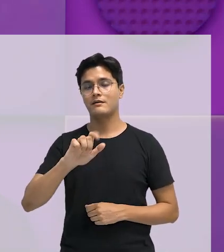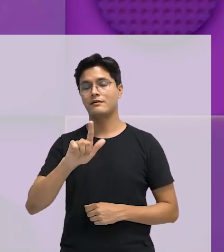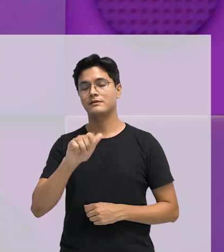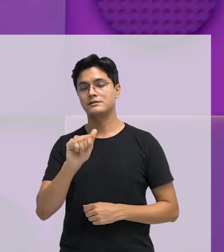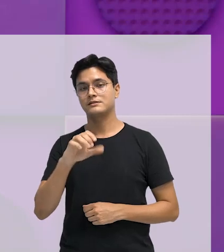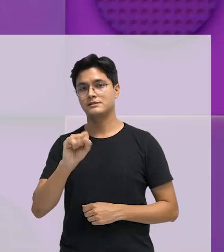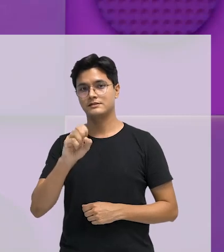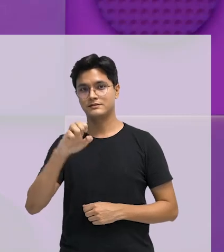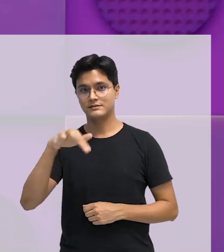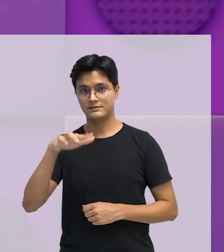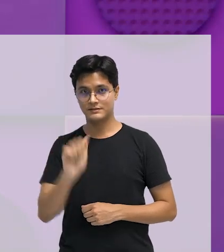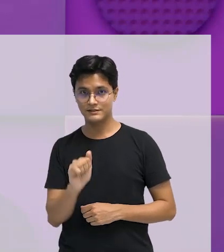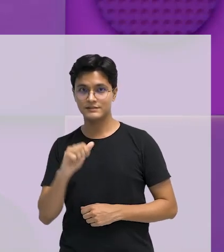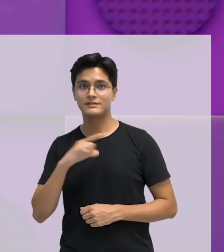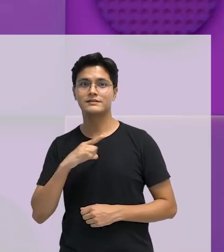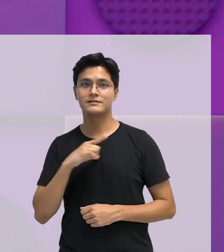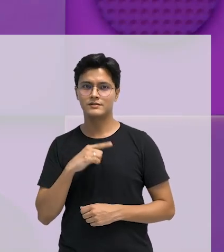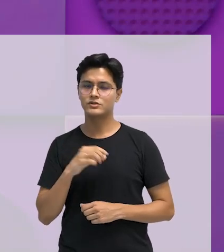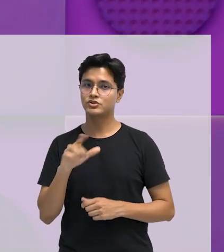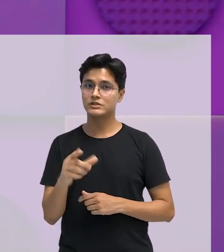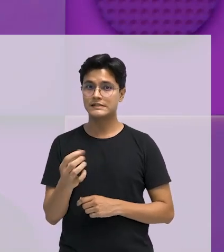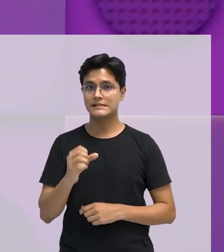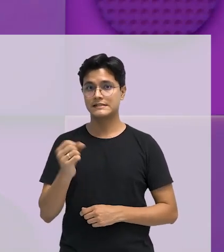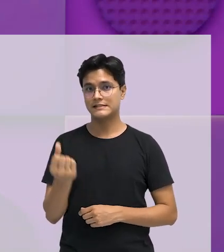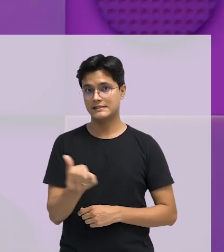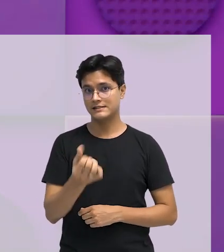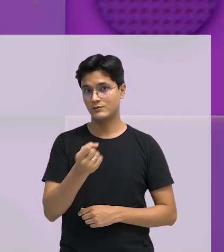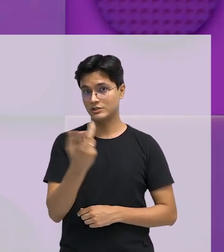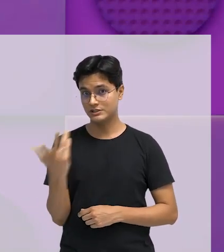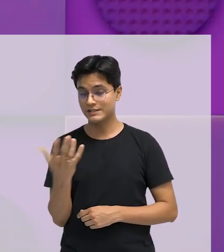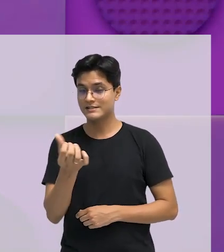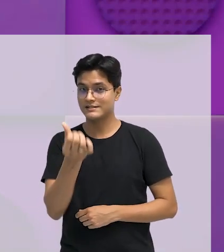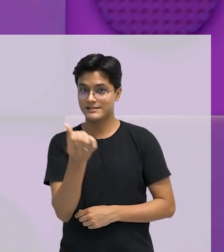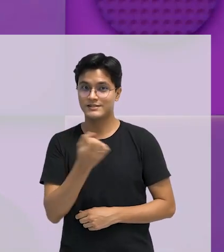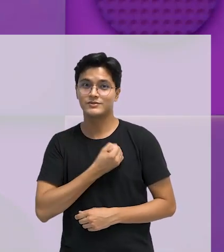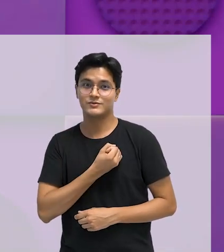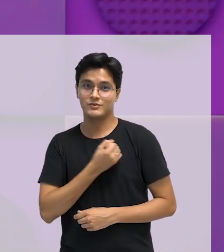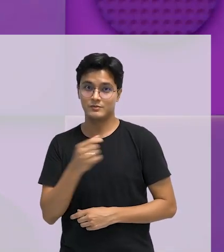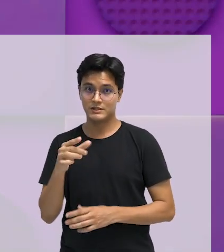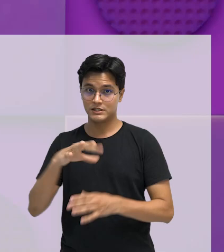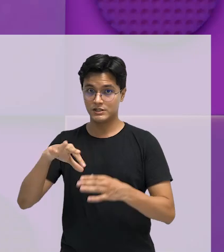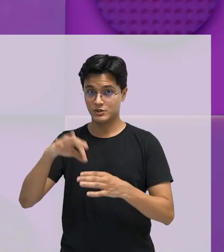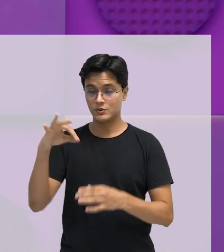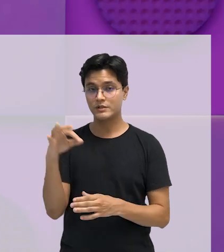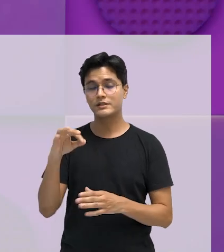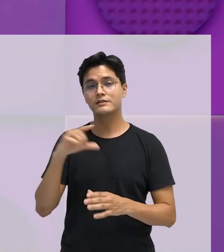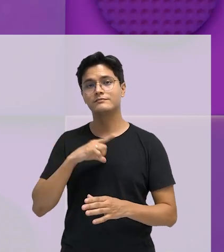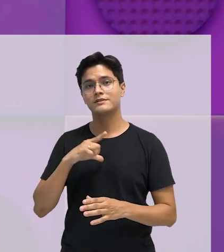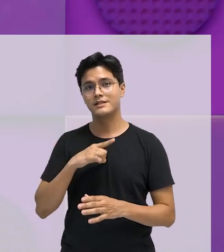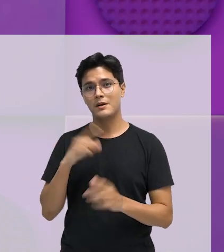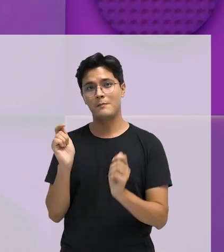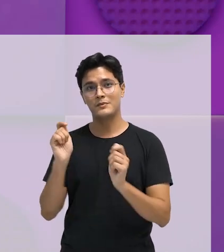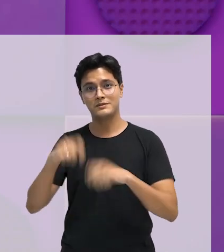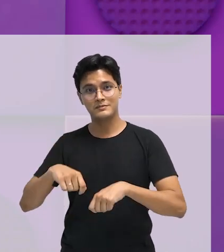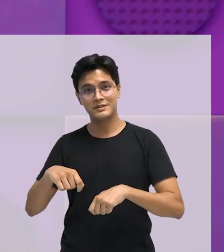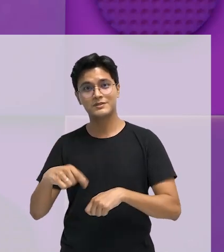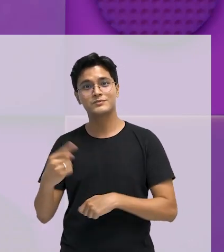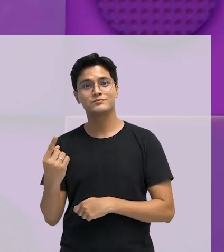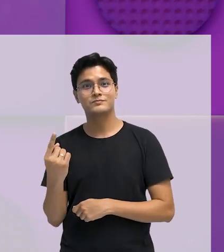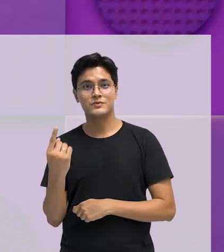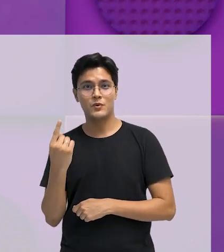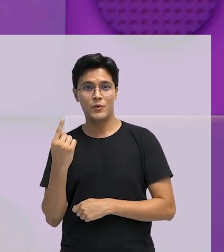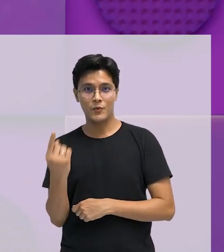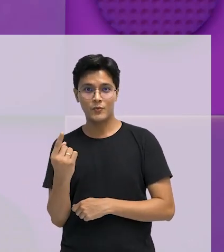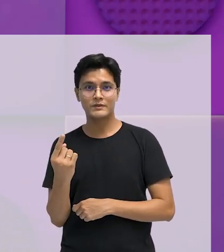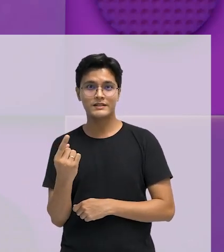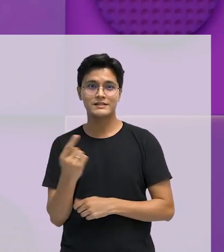você joga ali apenas 6 dezenas, né? A chance de você ganhar é 1 em